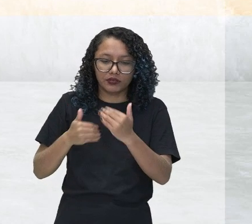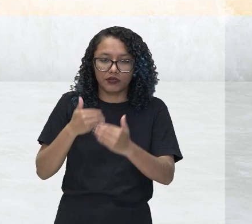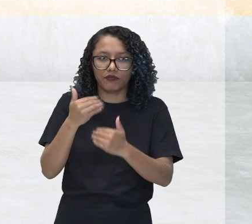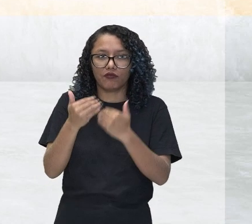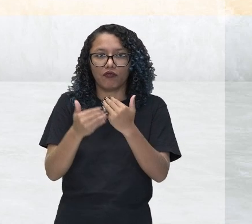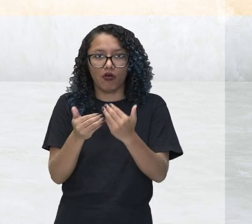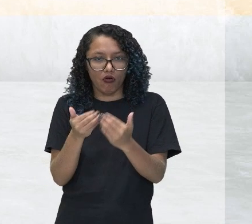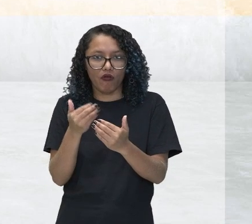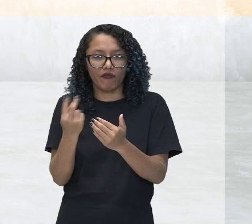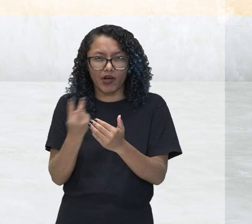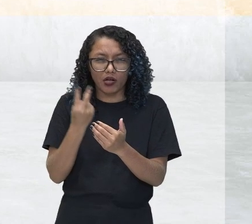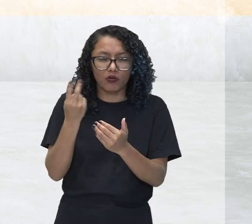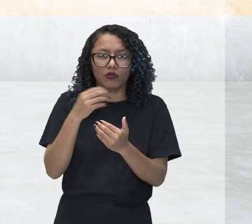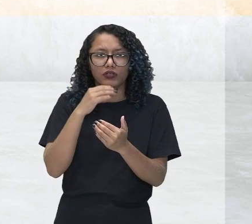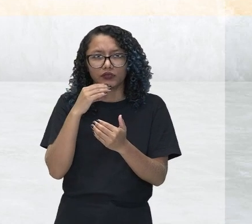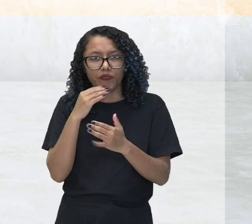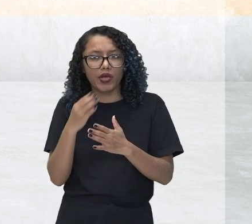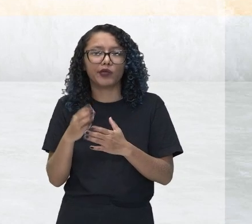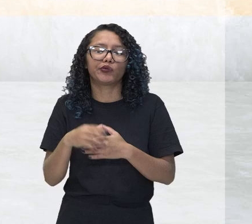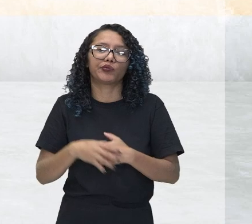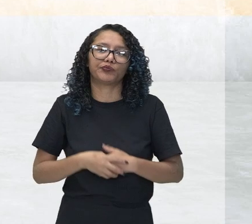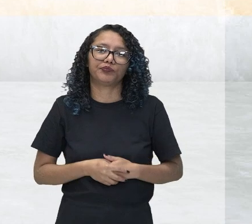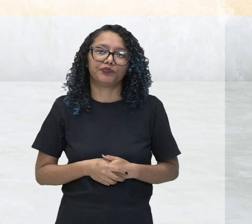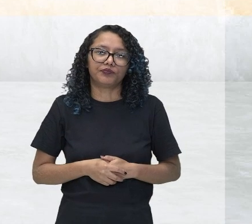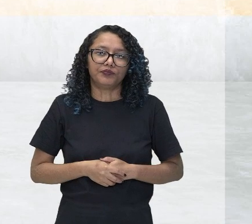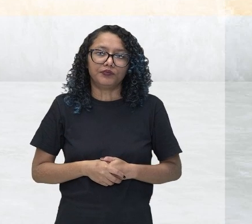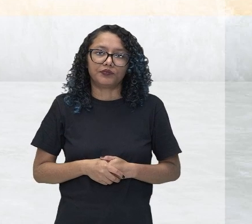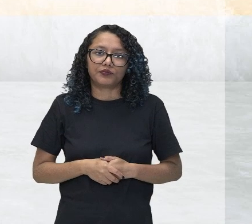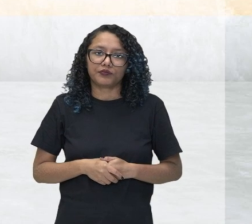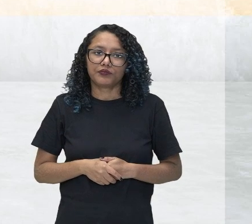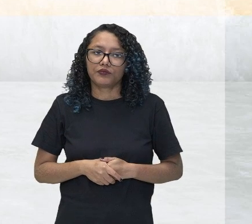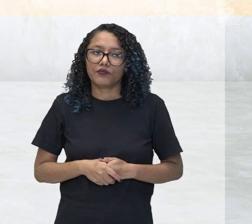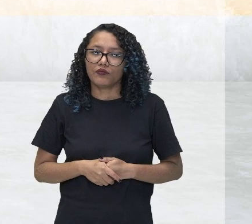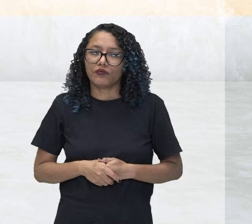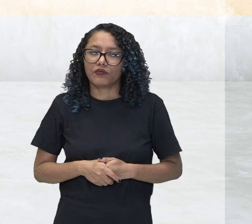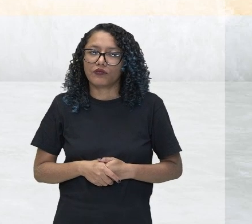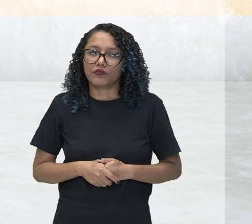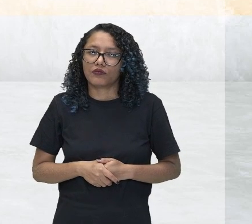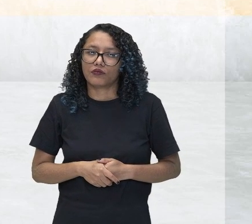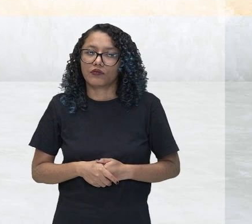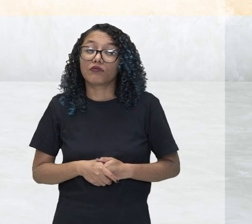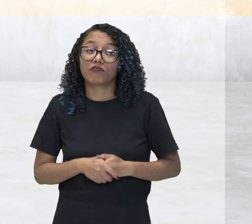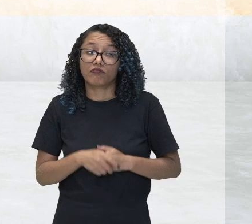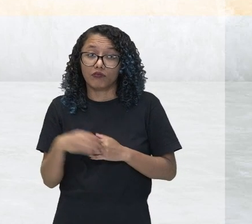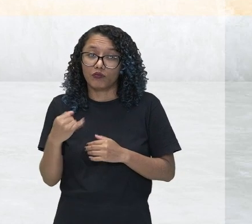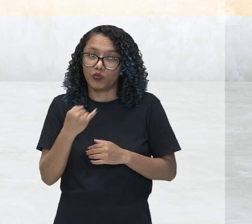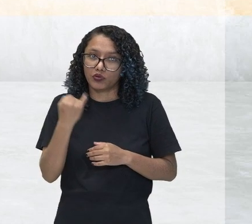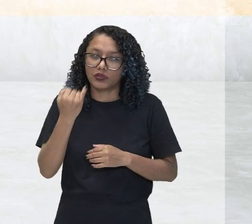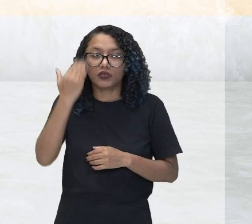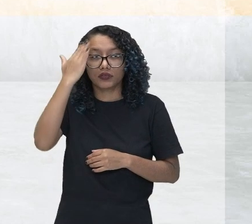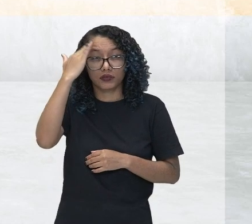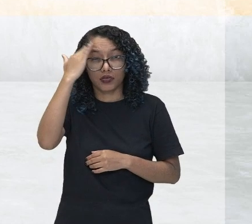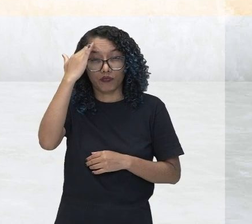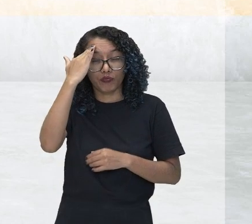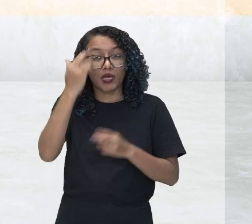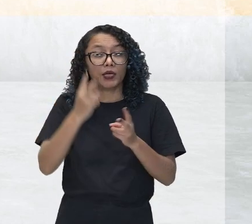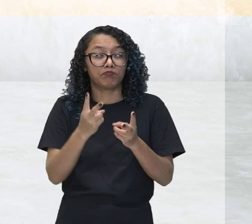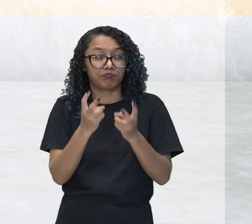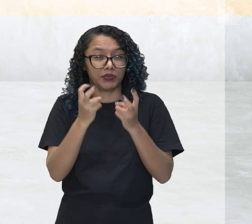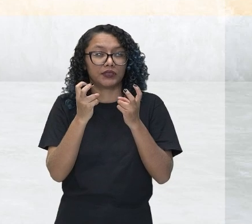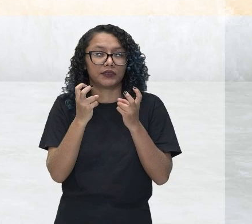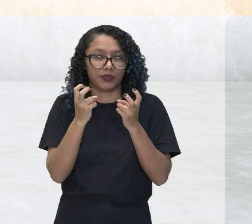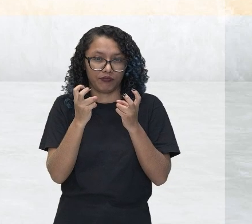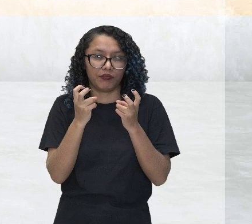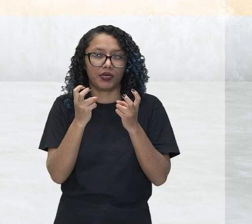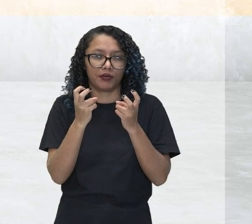ela vive naquele momento. Tá? Então, é muito importante perceber isso. Tá? Não existem, quando